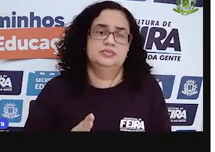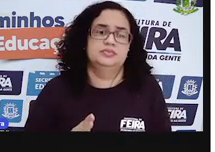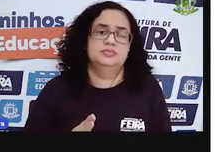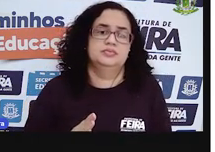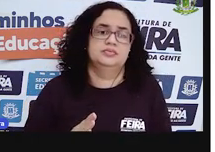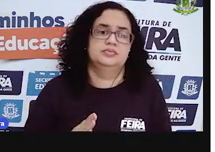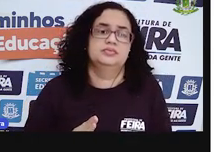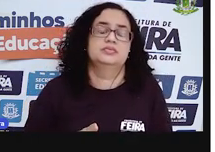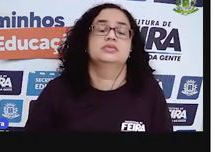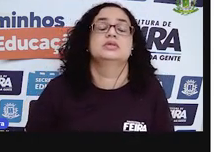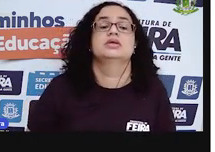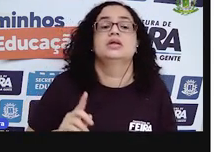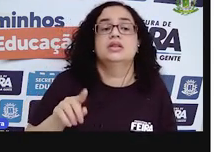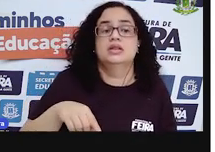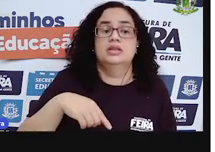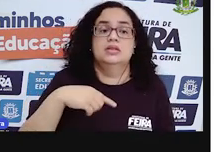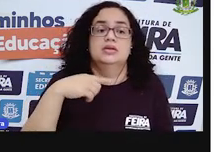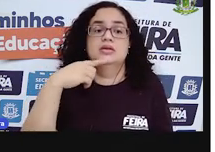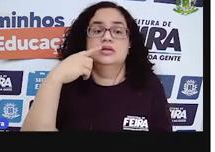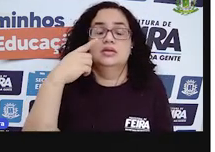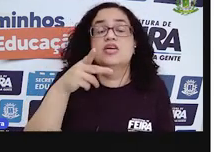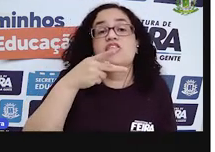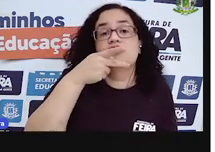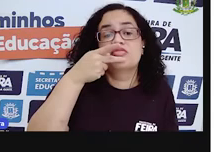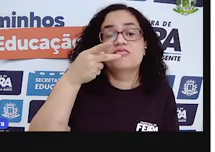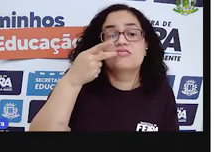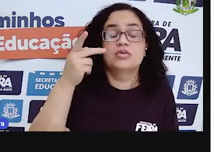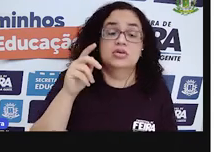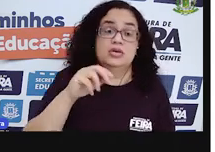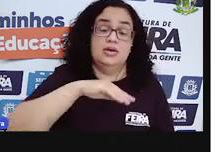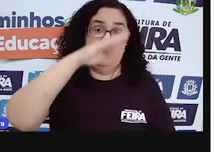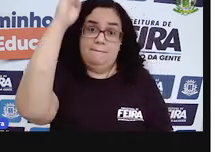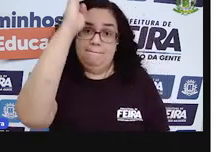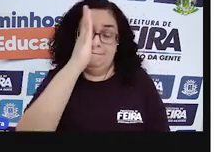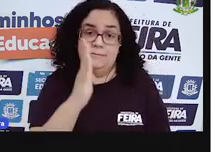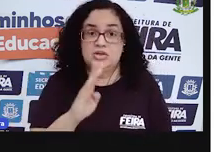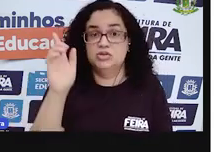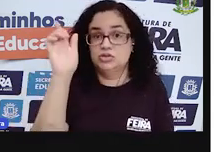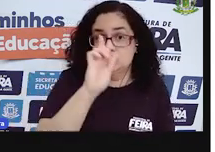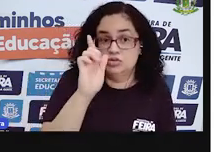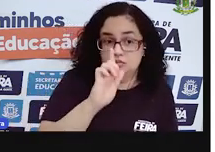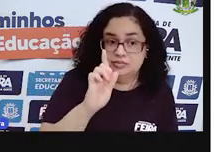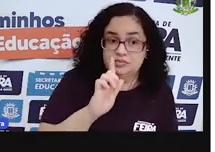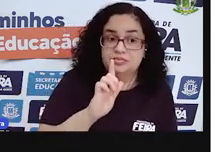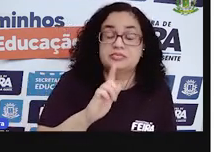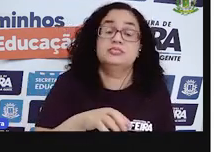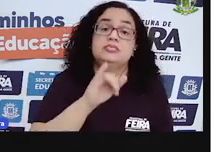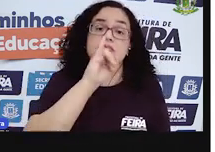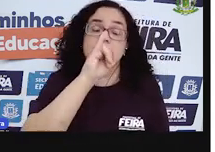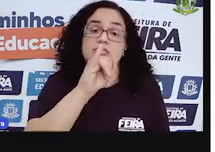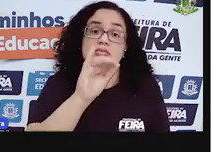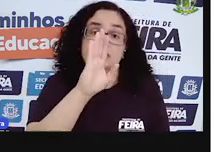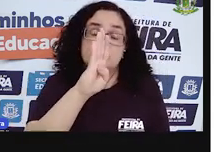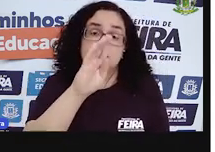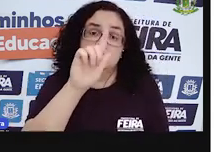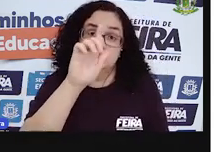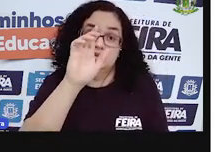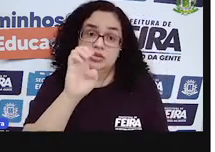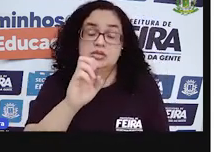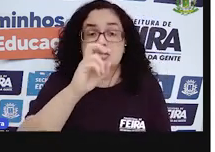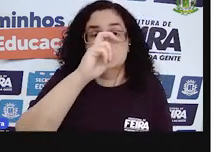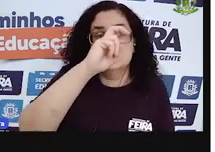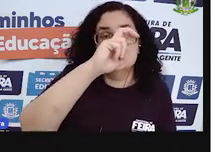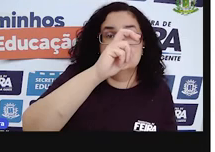ó o segundo dados e critérios do Instituto Brasileiro de geografia e estatística IBGE